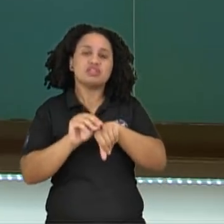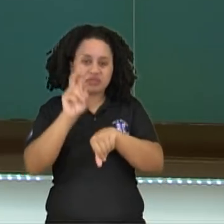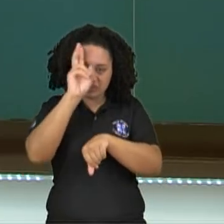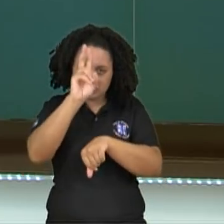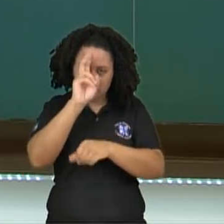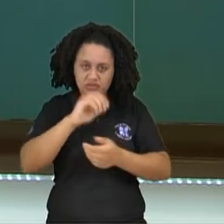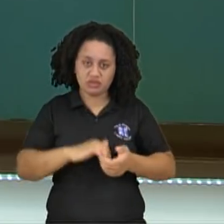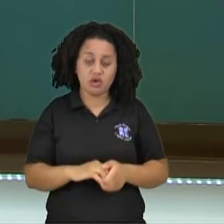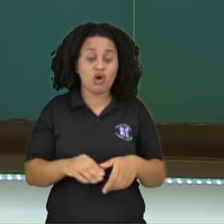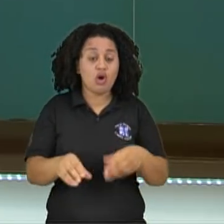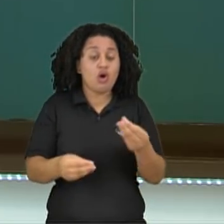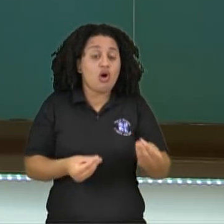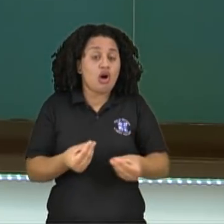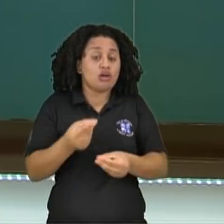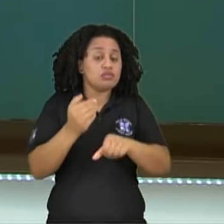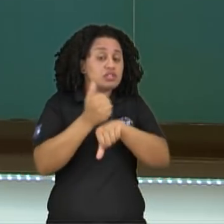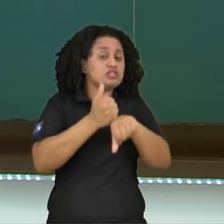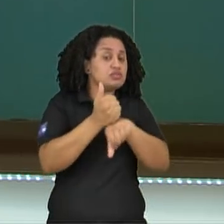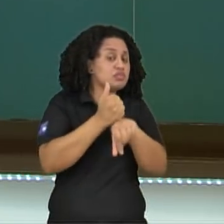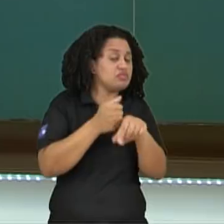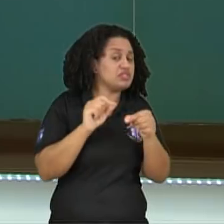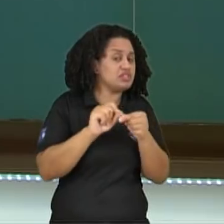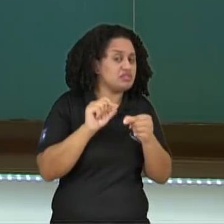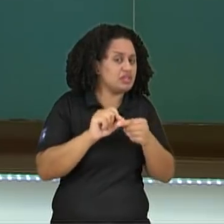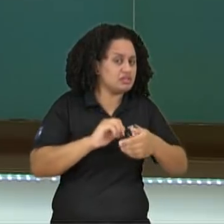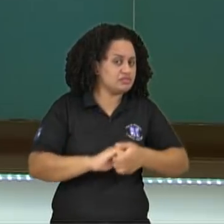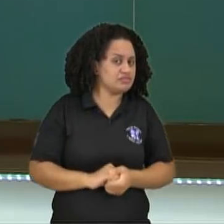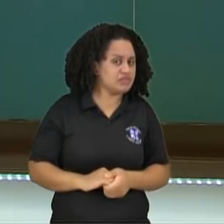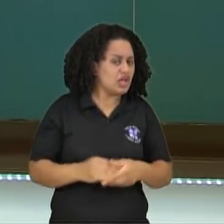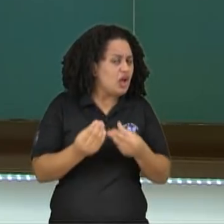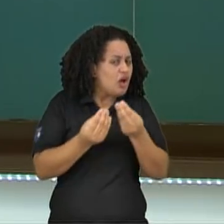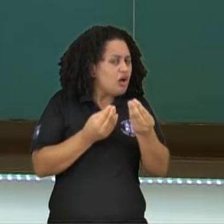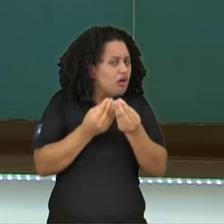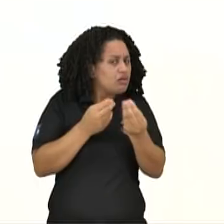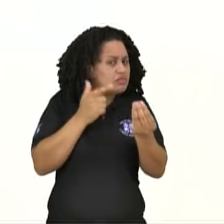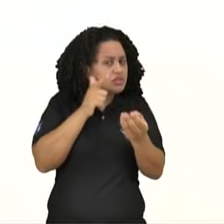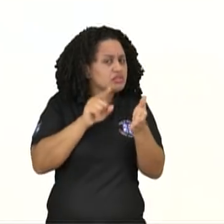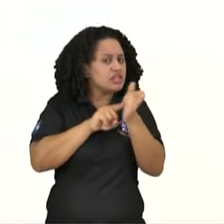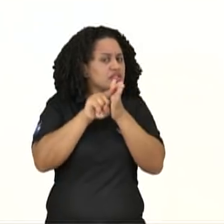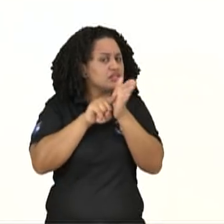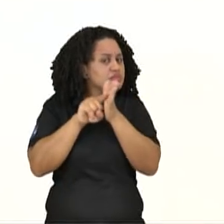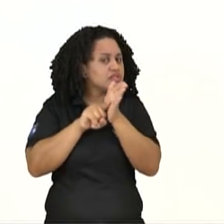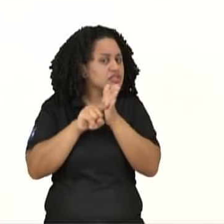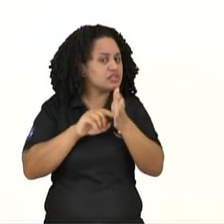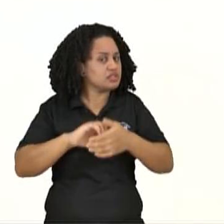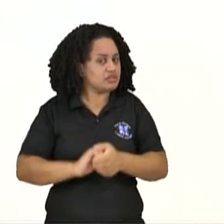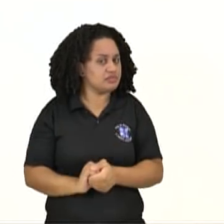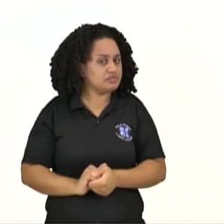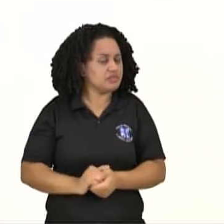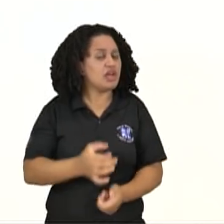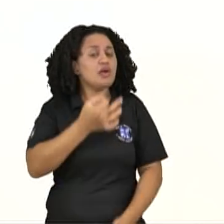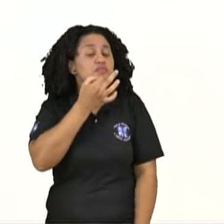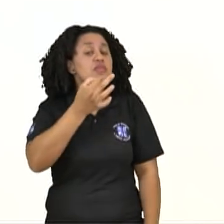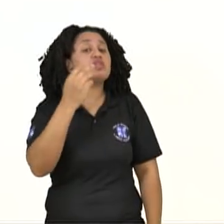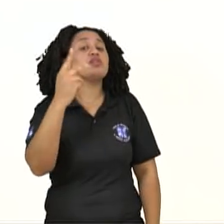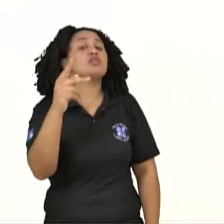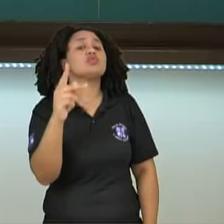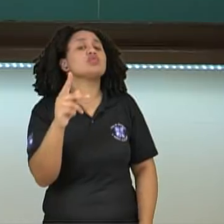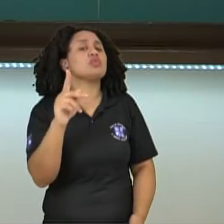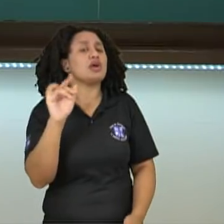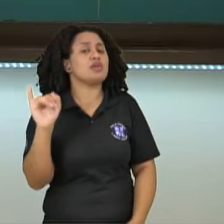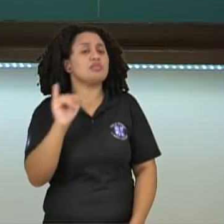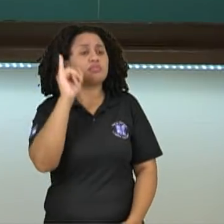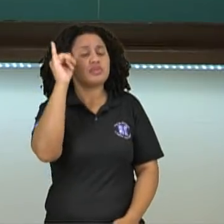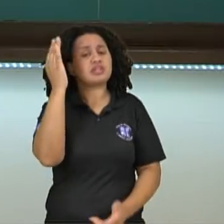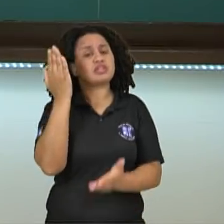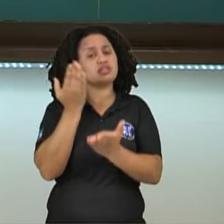história? Como que é pesquisado? Como que se faz esse conhecimento? Qual a sua opinião sobre a importância de se estudar a história?